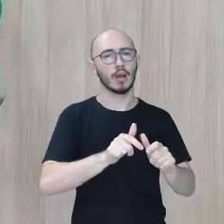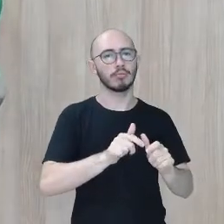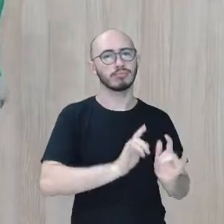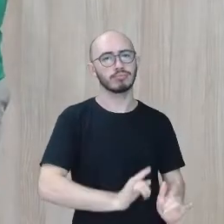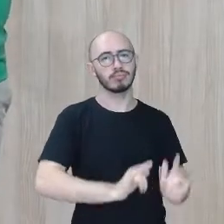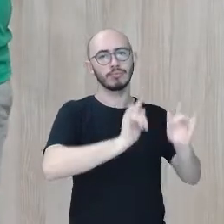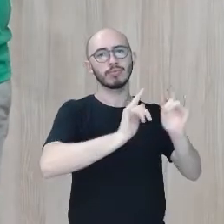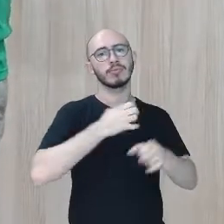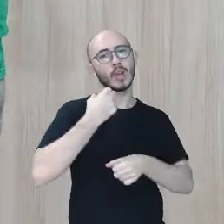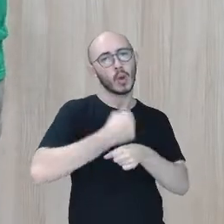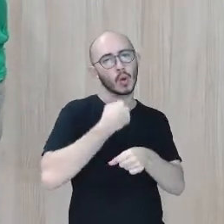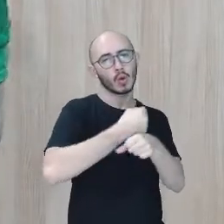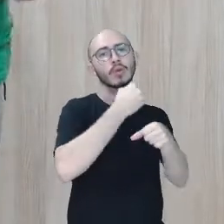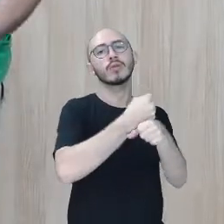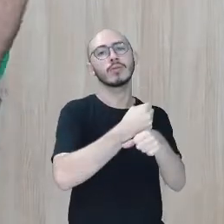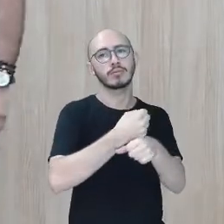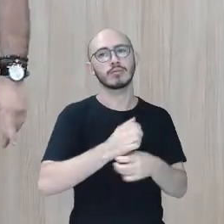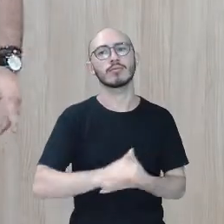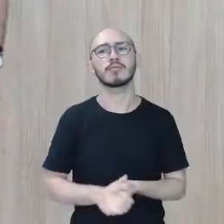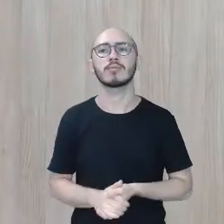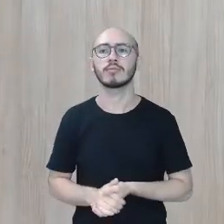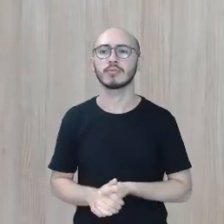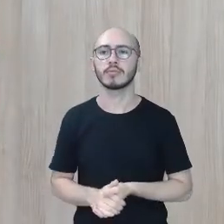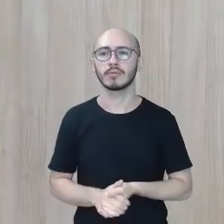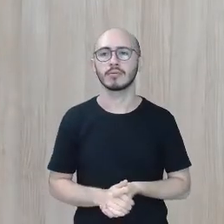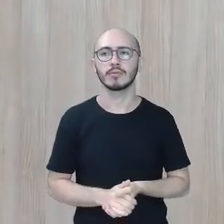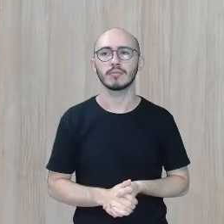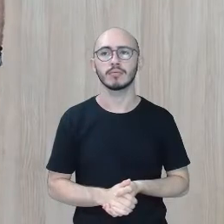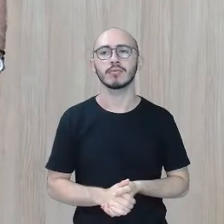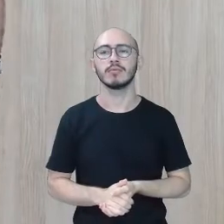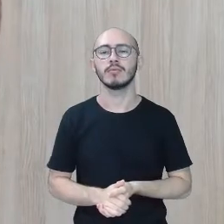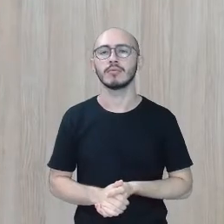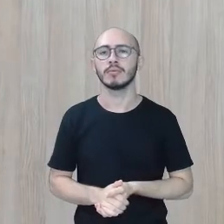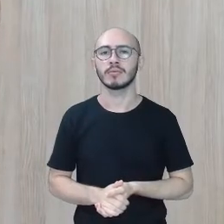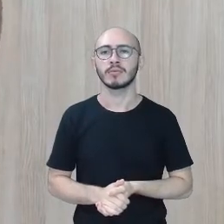local, né, fazendo a montagem e encaixe das peças, né? Então,